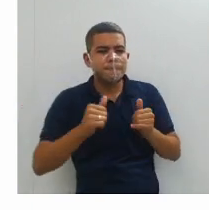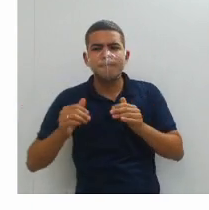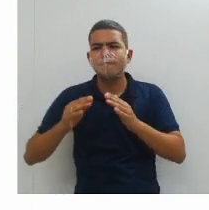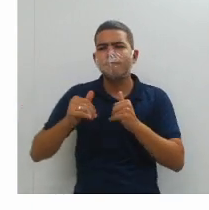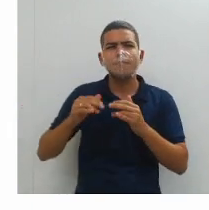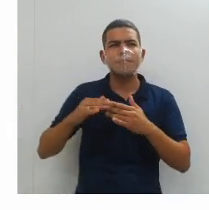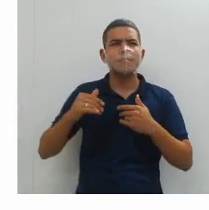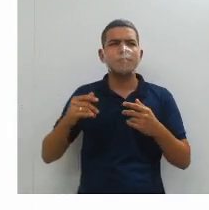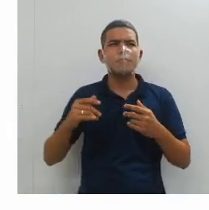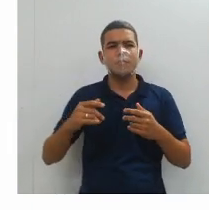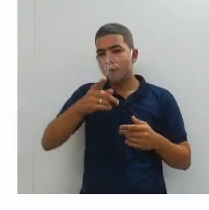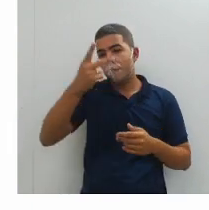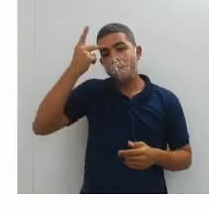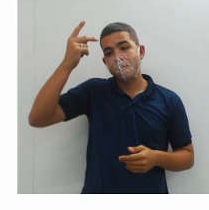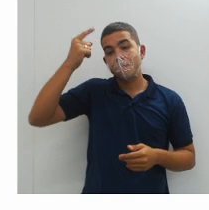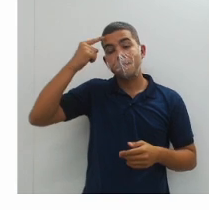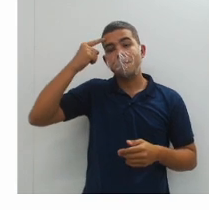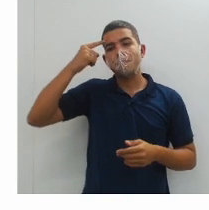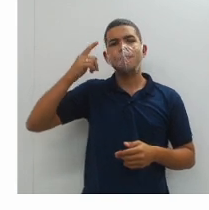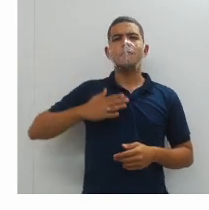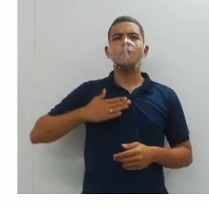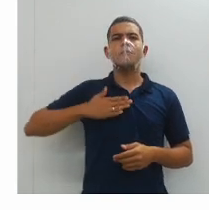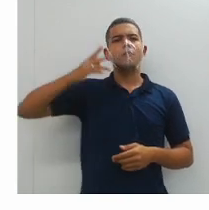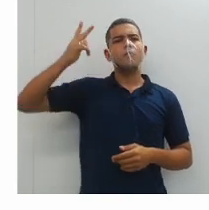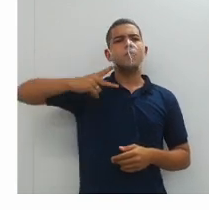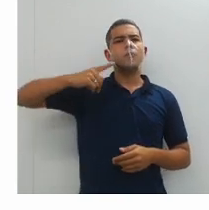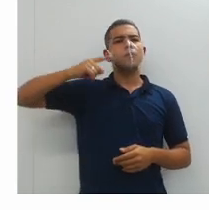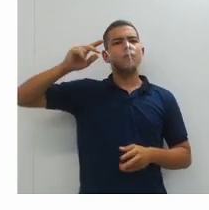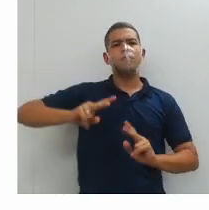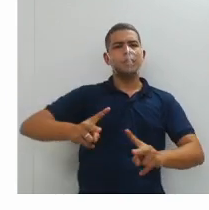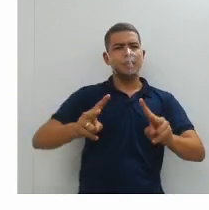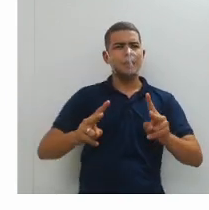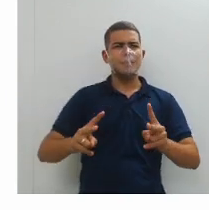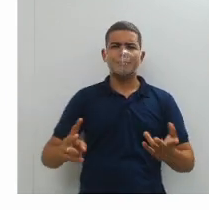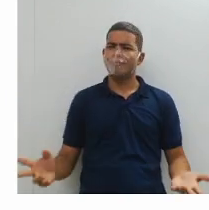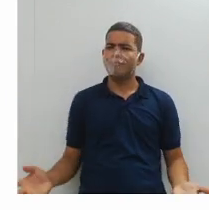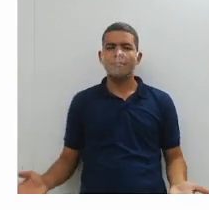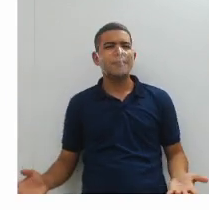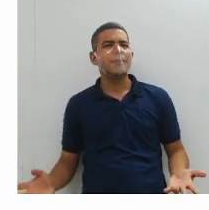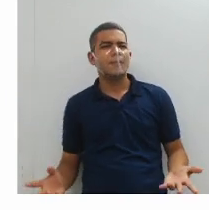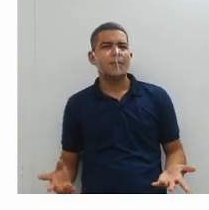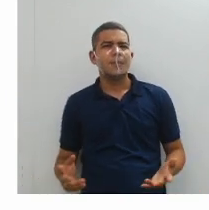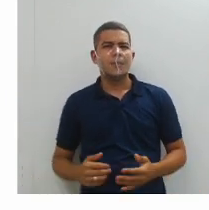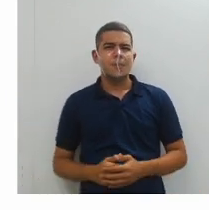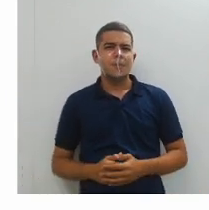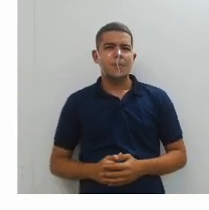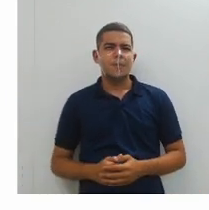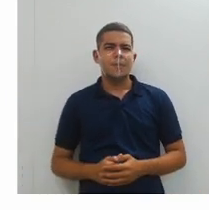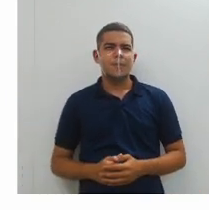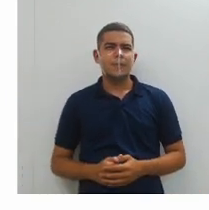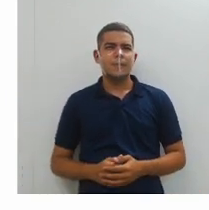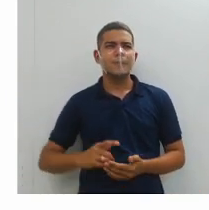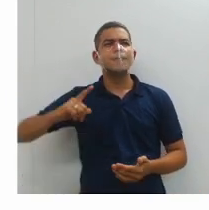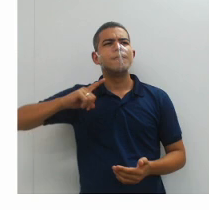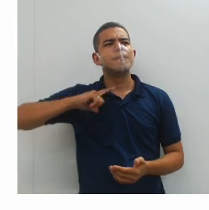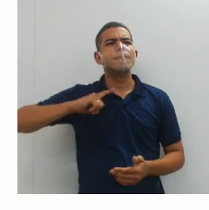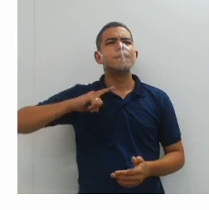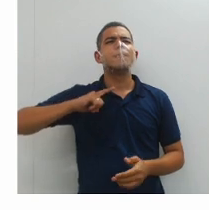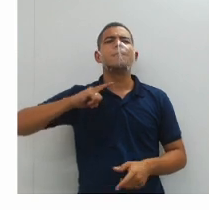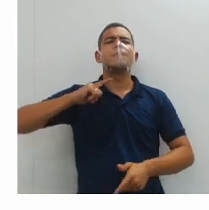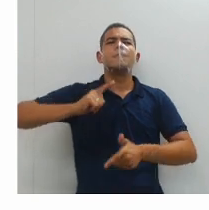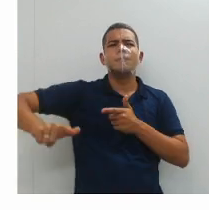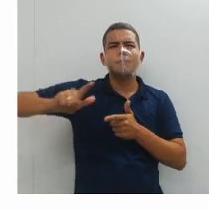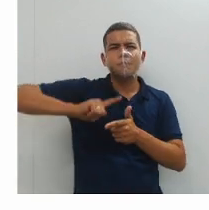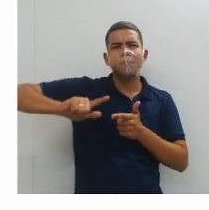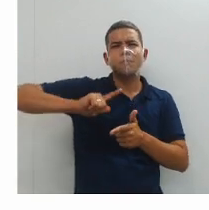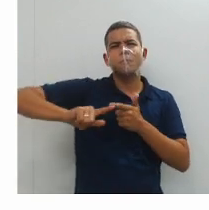sempre para o seu lado. Não é? A tendência é essa. Não tem para onde correr. Aí o que é que acontece? Isso vai provocar